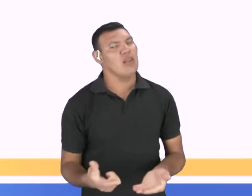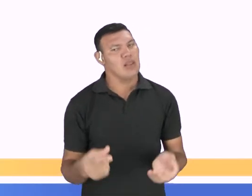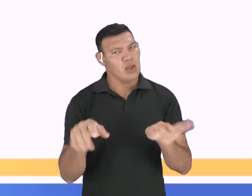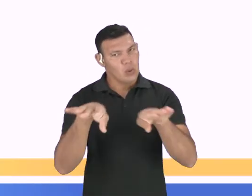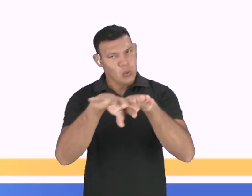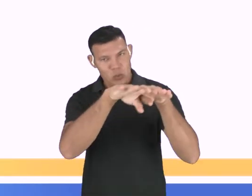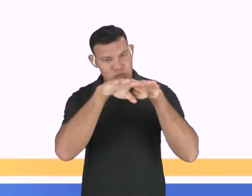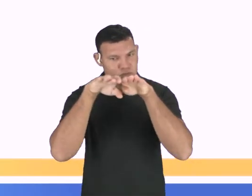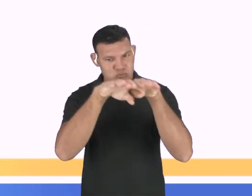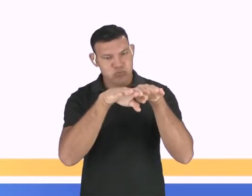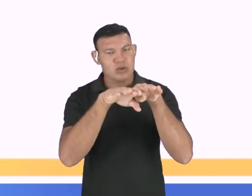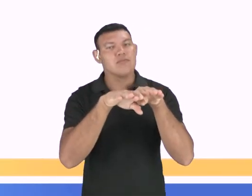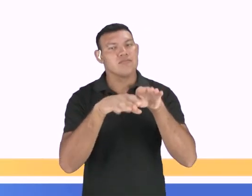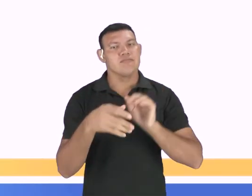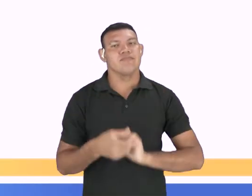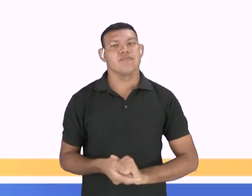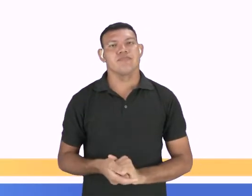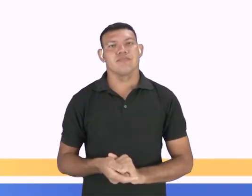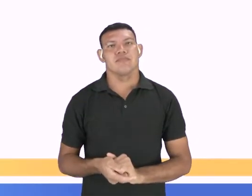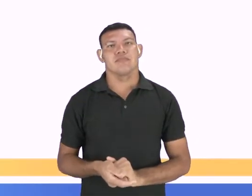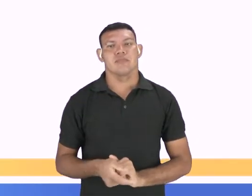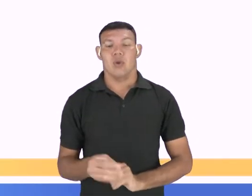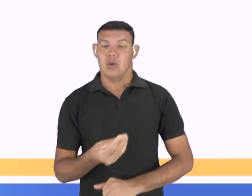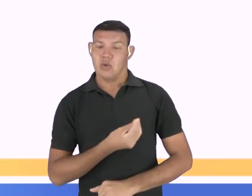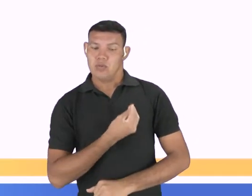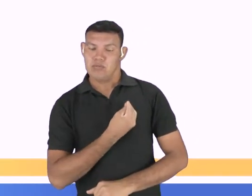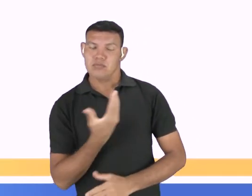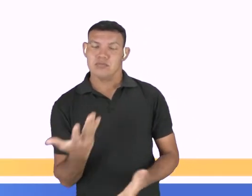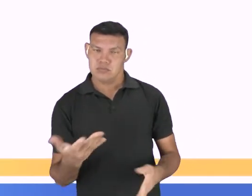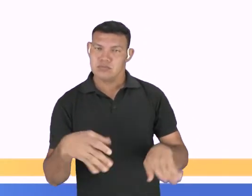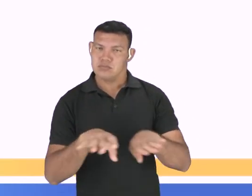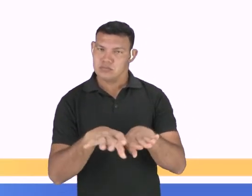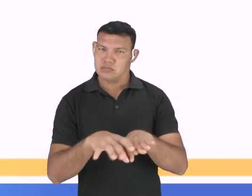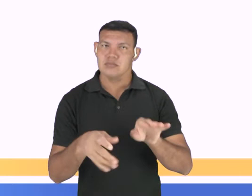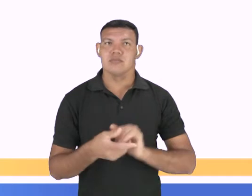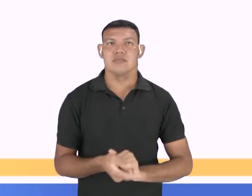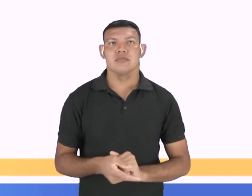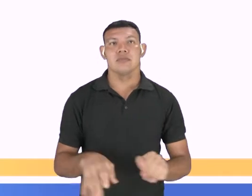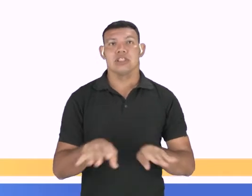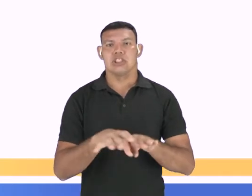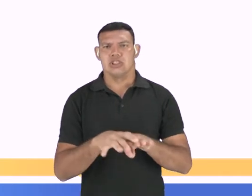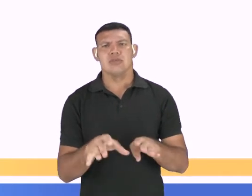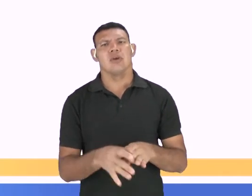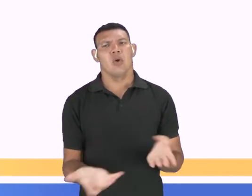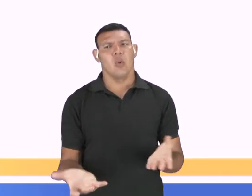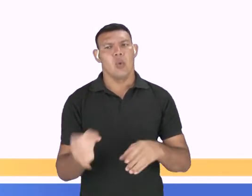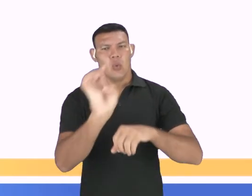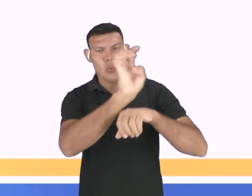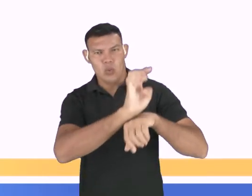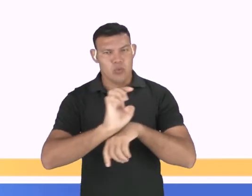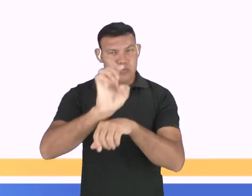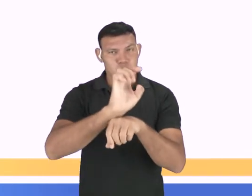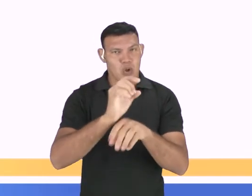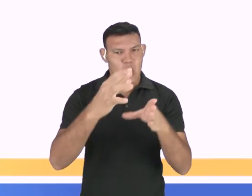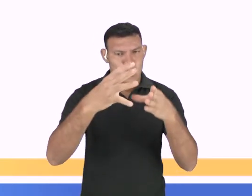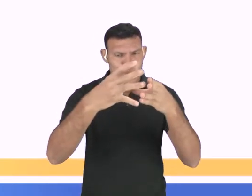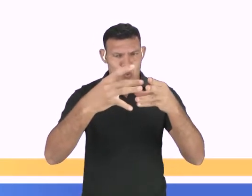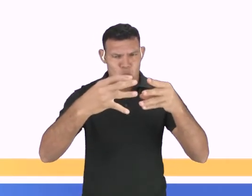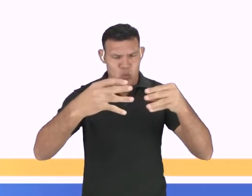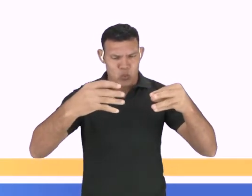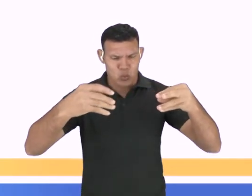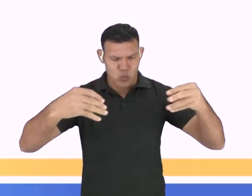de salário e de condições de vida, tá? Existe um desaparecimento gradativo do Estado, ou seja,